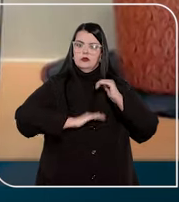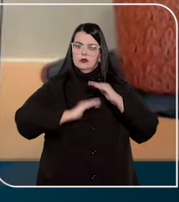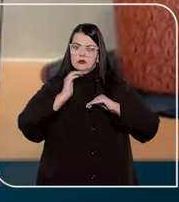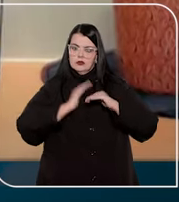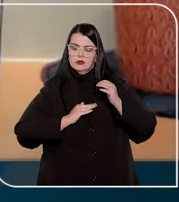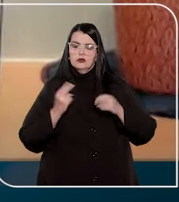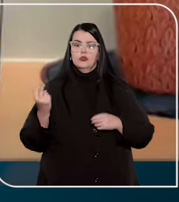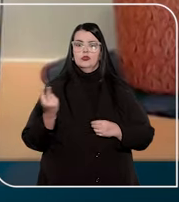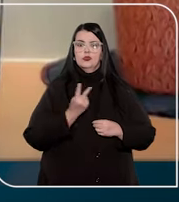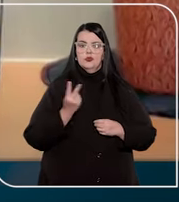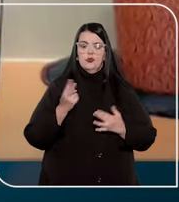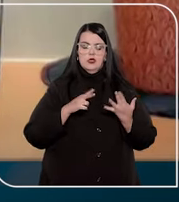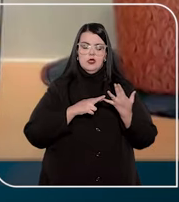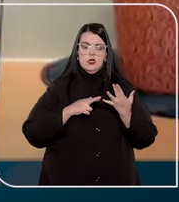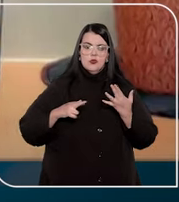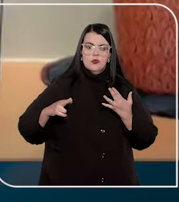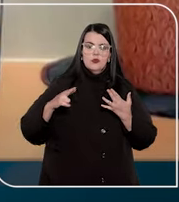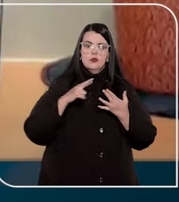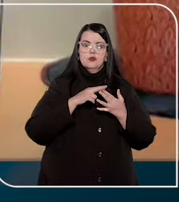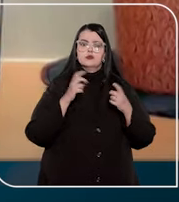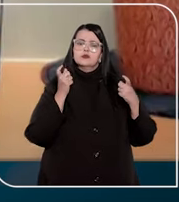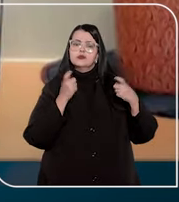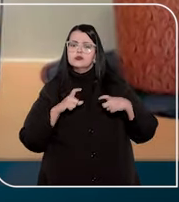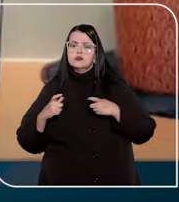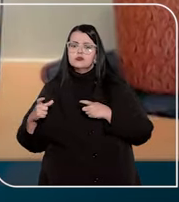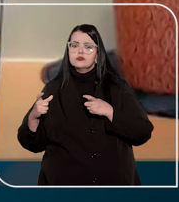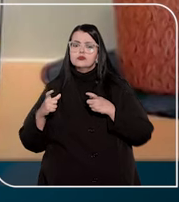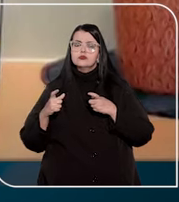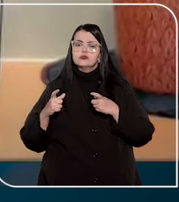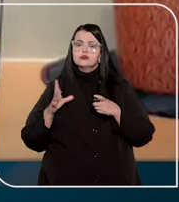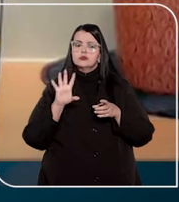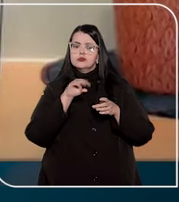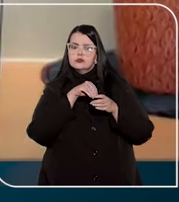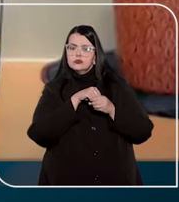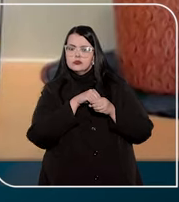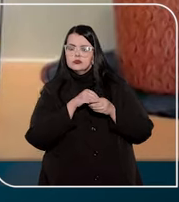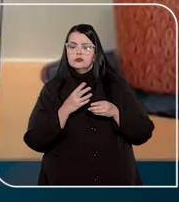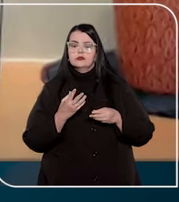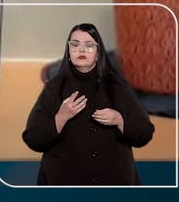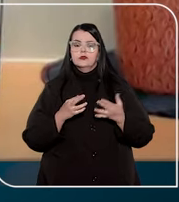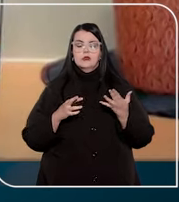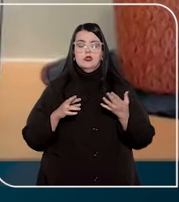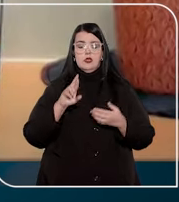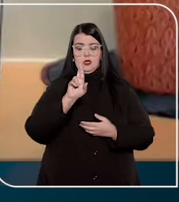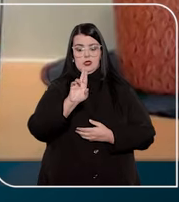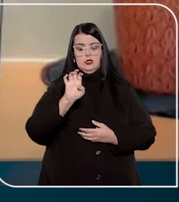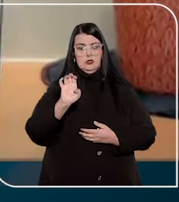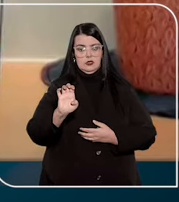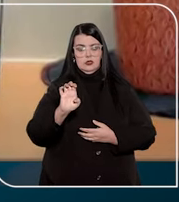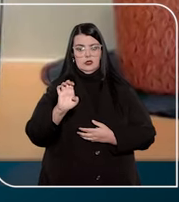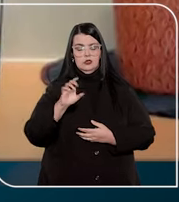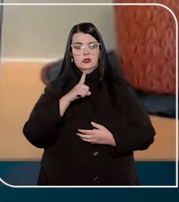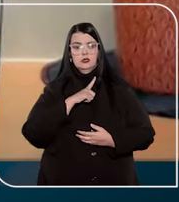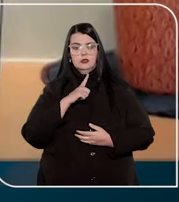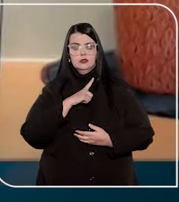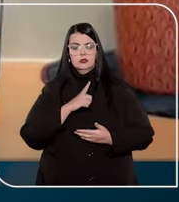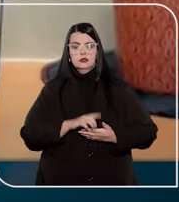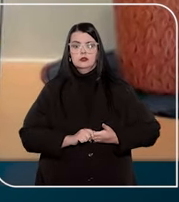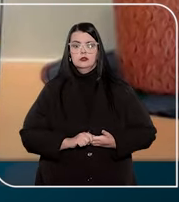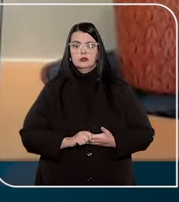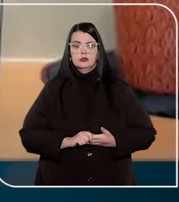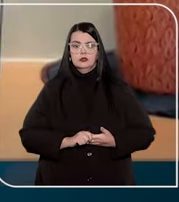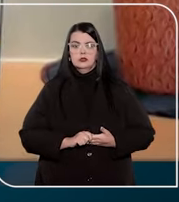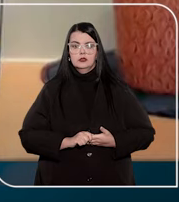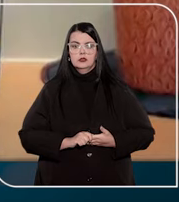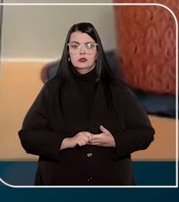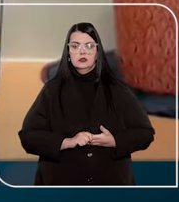esses dois recursos é onde ele é interposto. O recurso extraordinário, ele tem